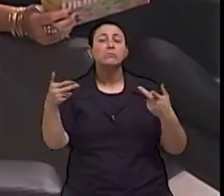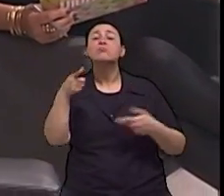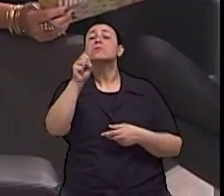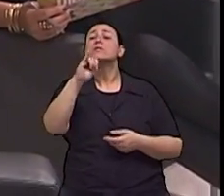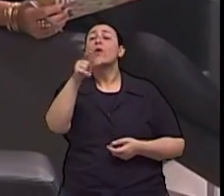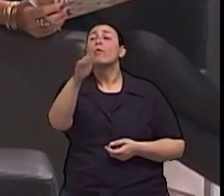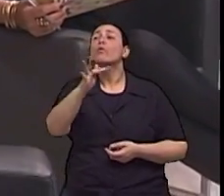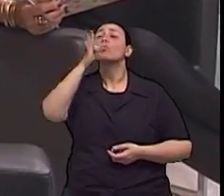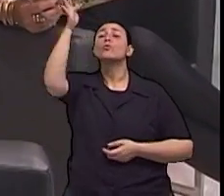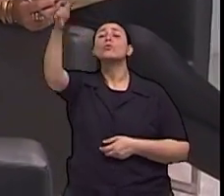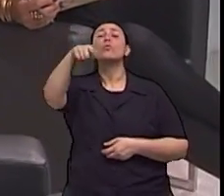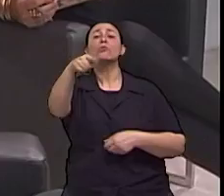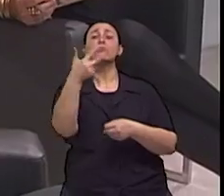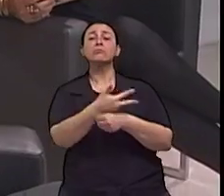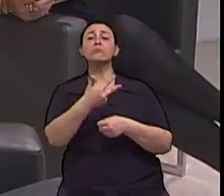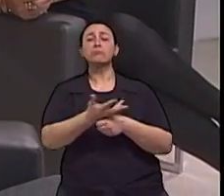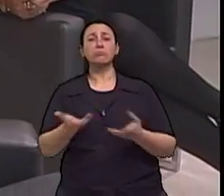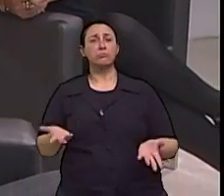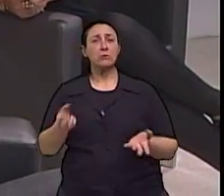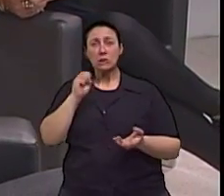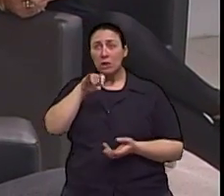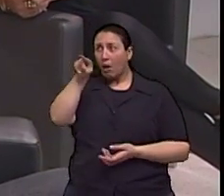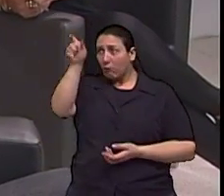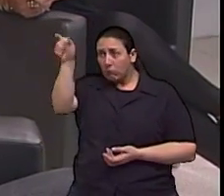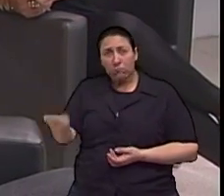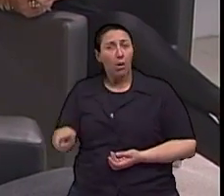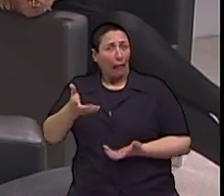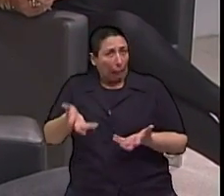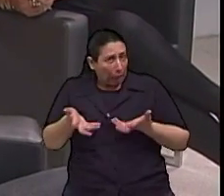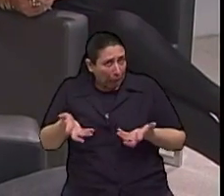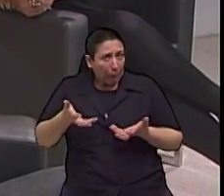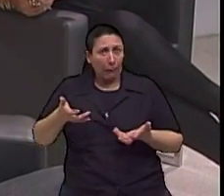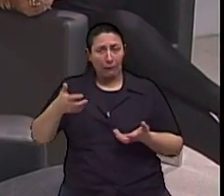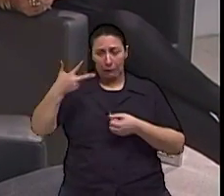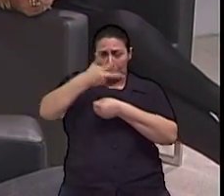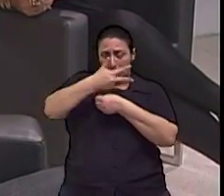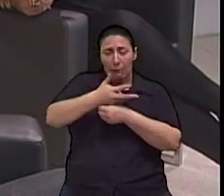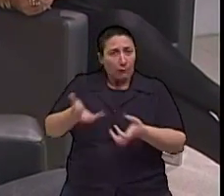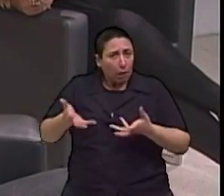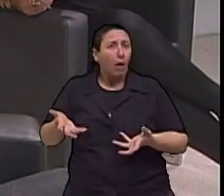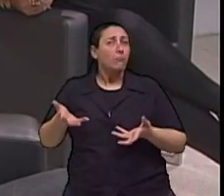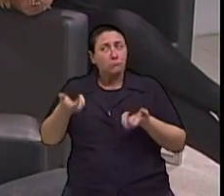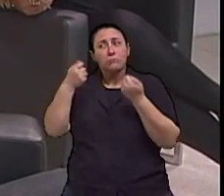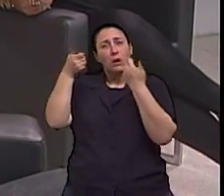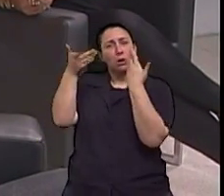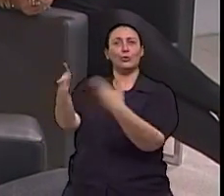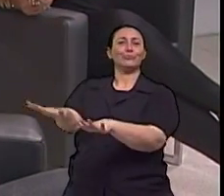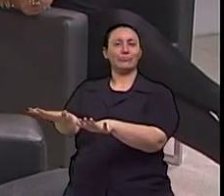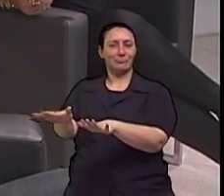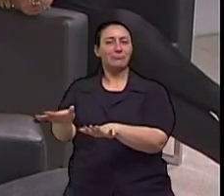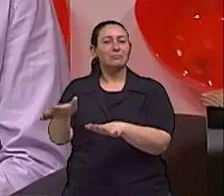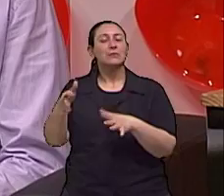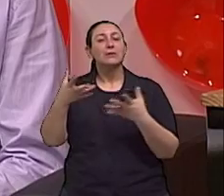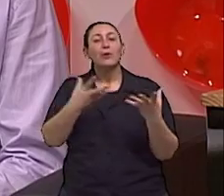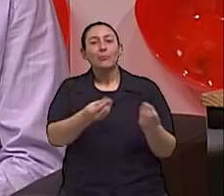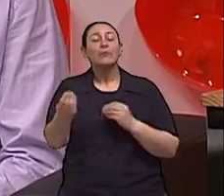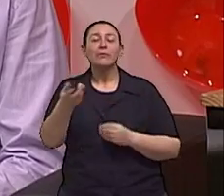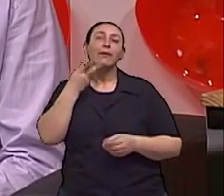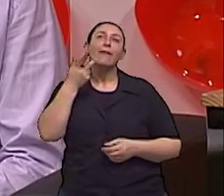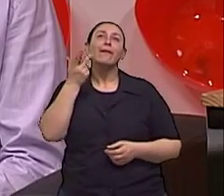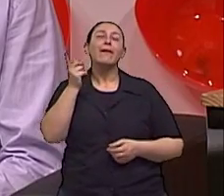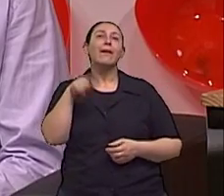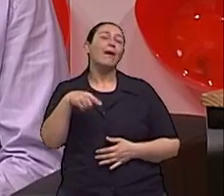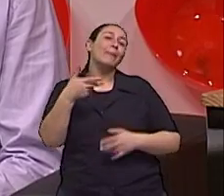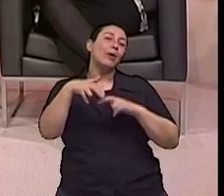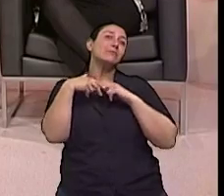ainda pode, quando ele ainda quer, quando ele tem desejo e quando ele sabe que ele tem autonomia, né? É. Porque em nome do amor se faz